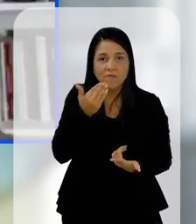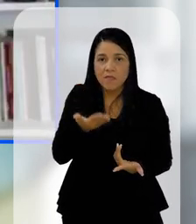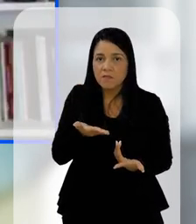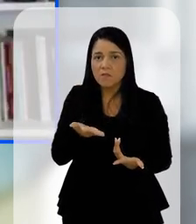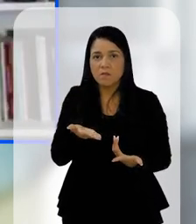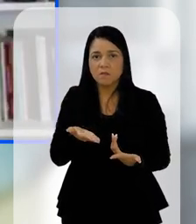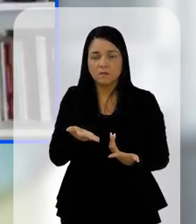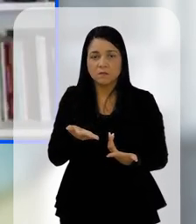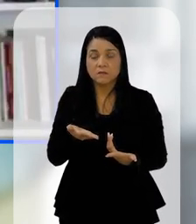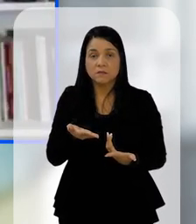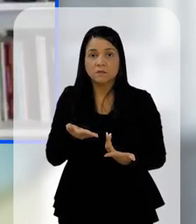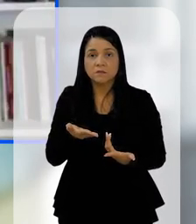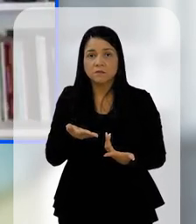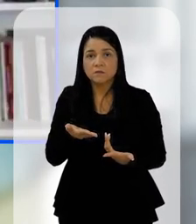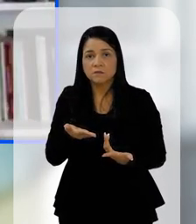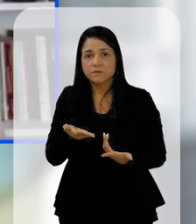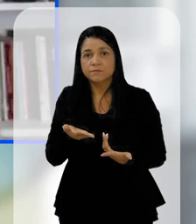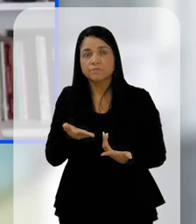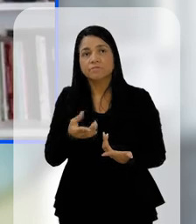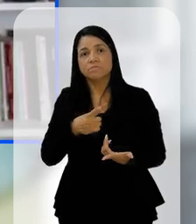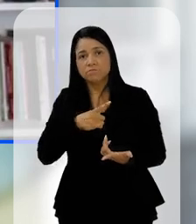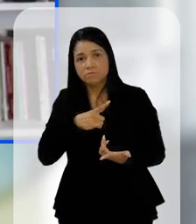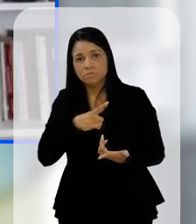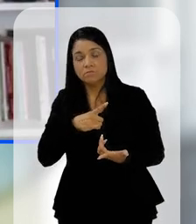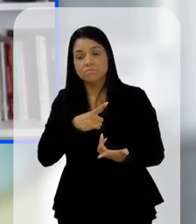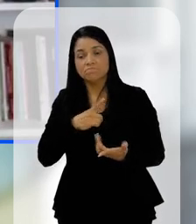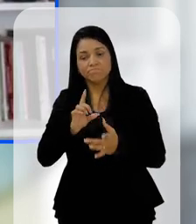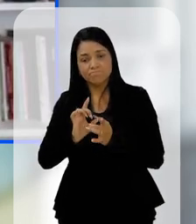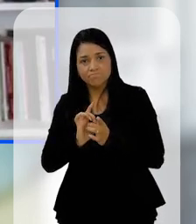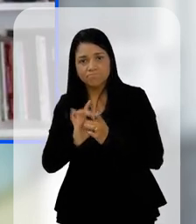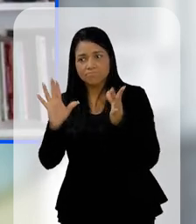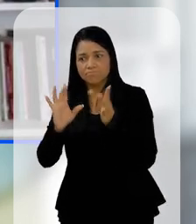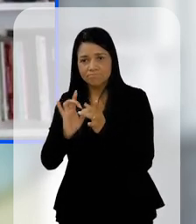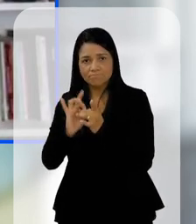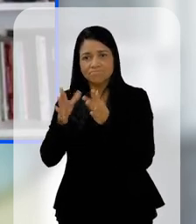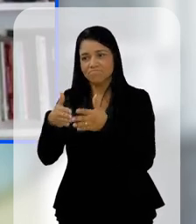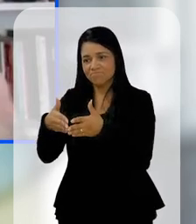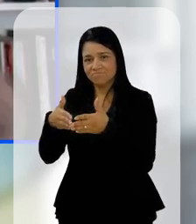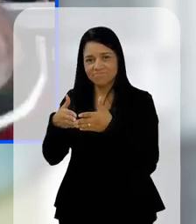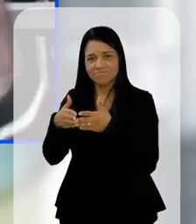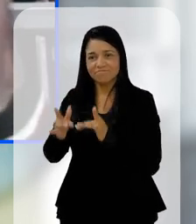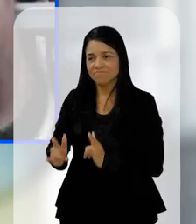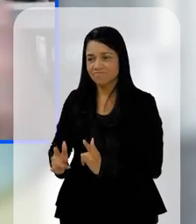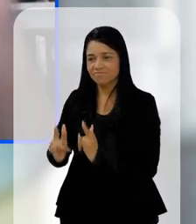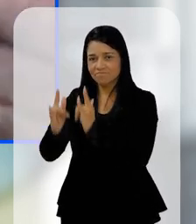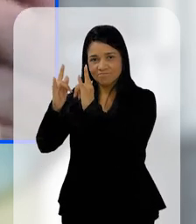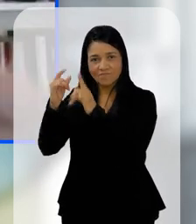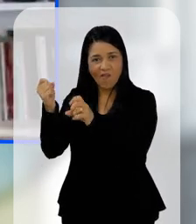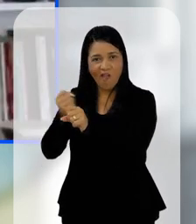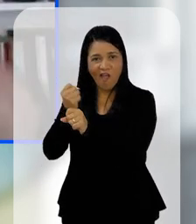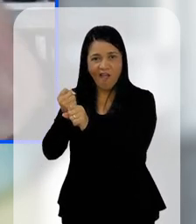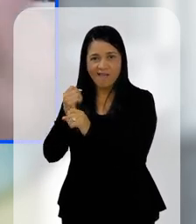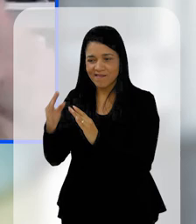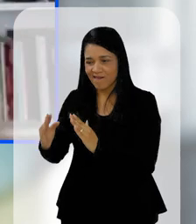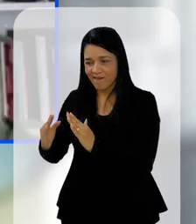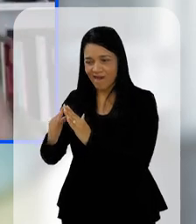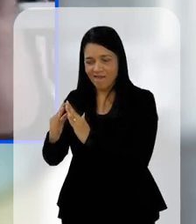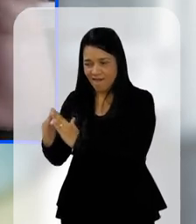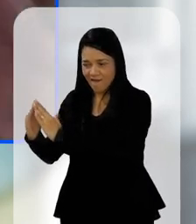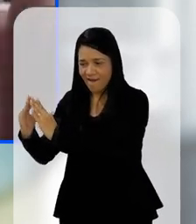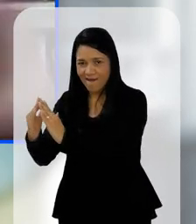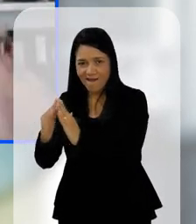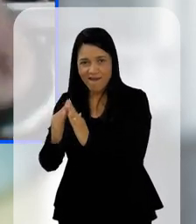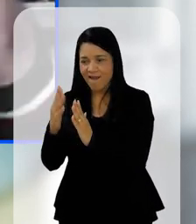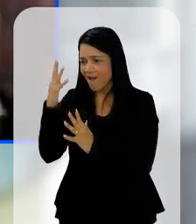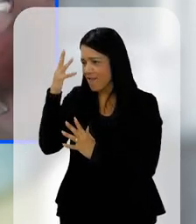e tenho uma frequente autorização, licenciamento de empreendimentos que muitas vezes